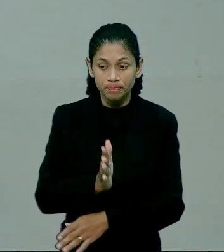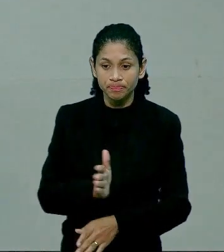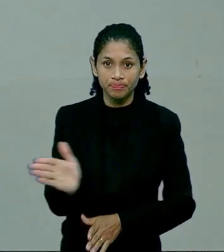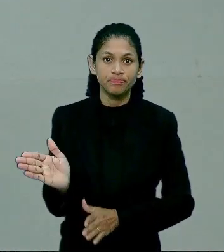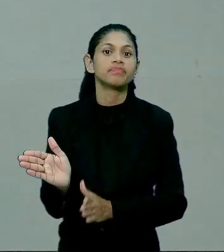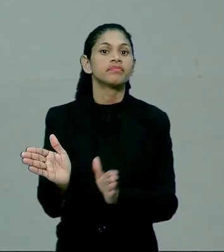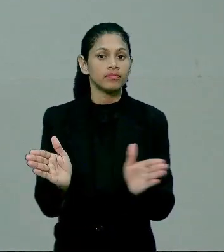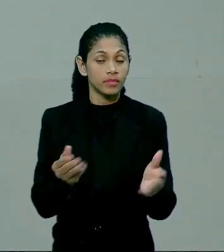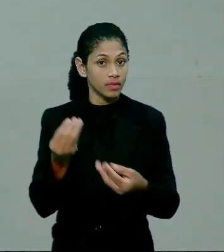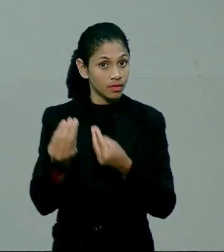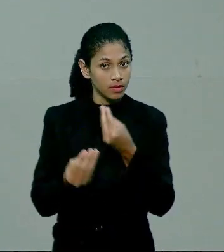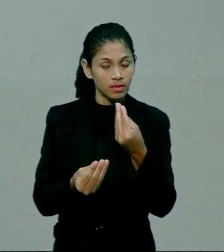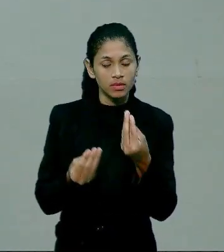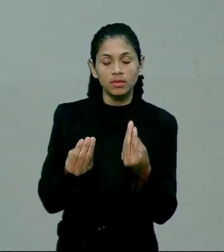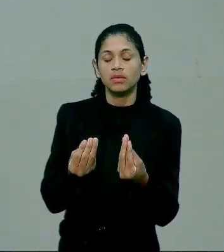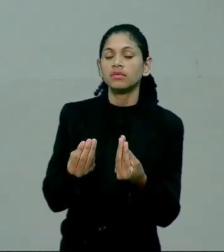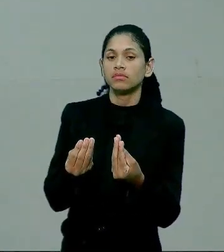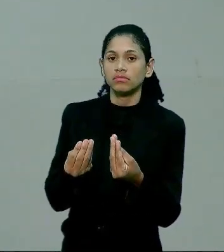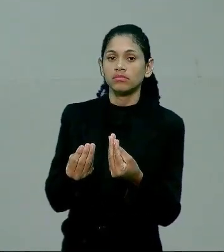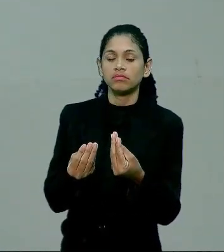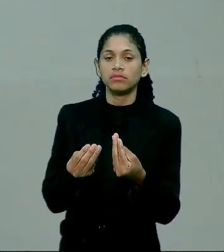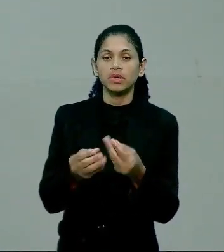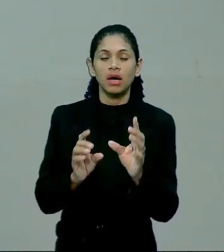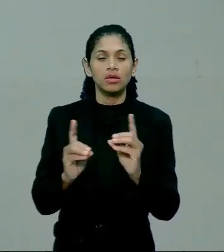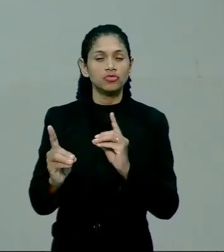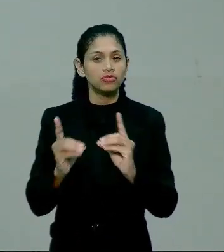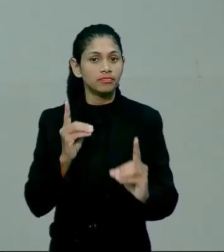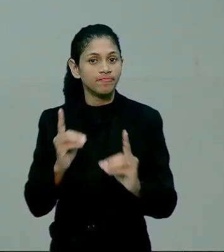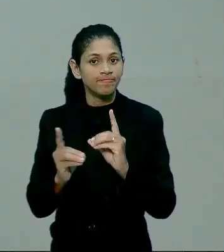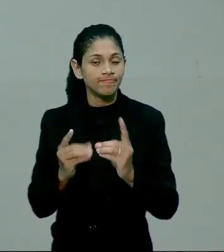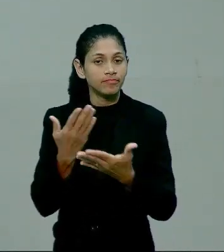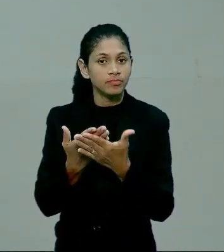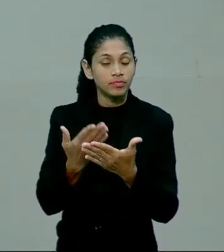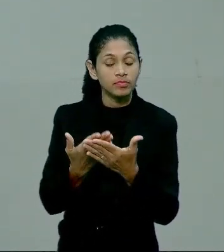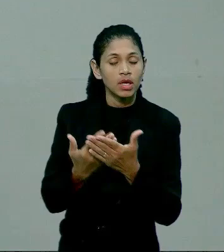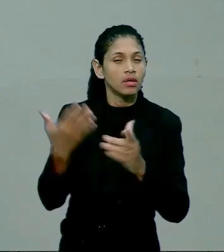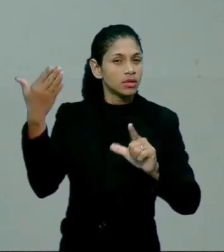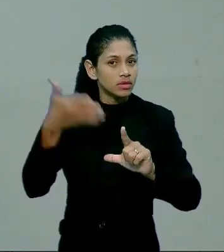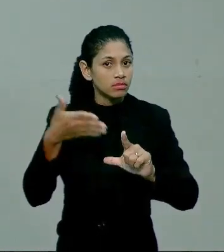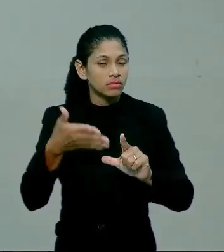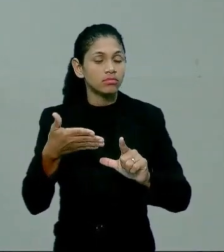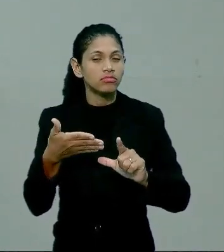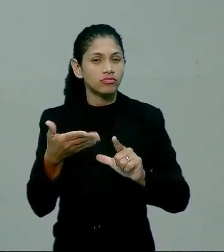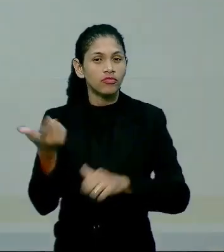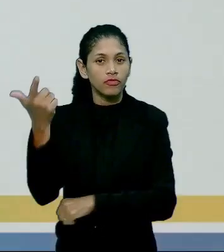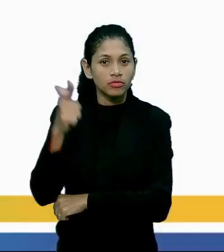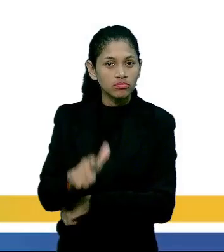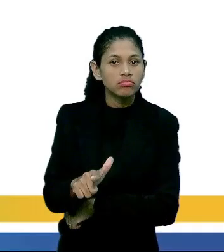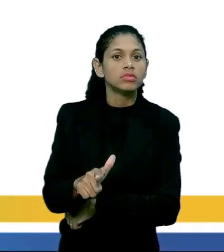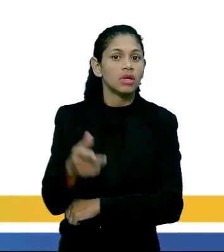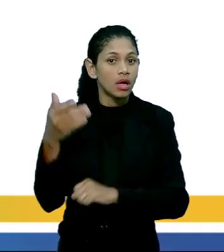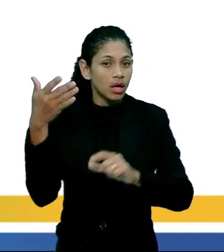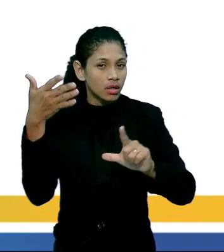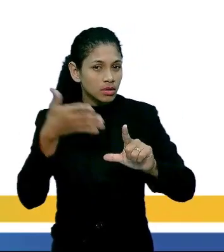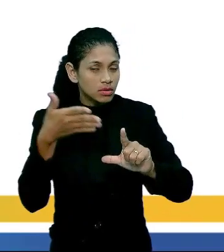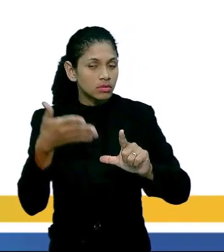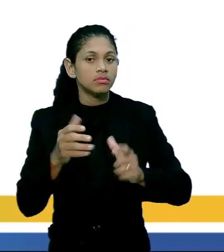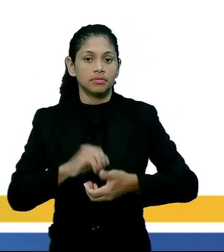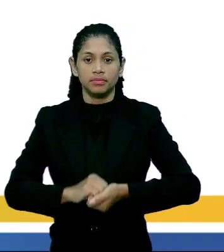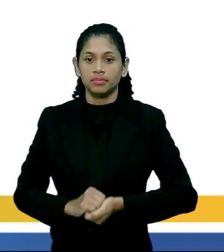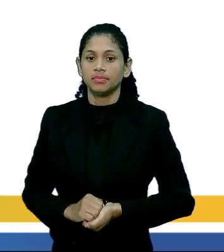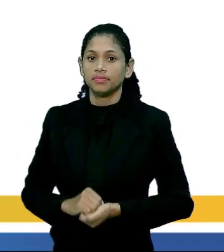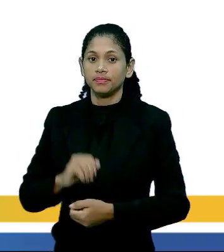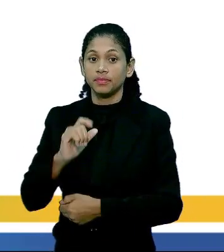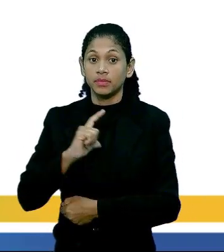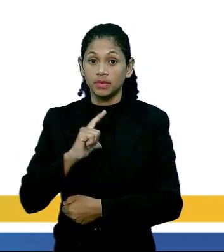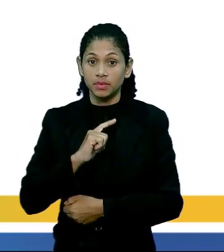direcionamento de como que vai funcionar a dinâmica dessa aula, que é a mesma das outras, qualquer coisa, acessa a plataforma, que é para você rever outras aulas, tranquilo? E aí, seguindo, a gente vai